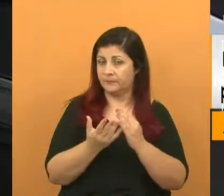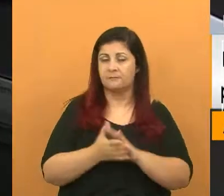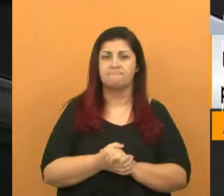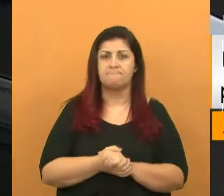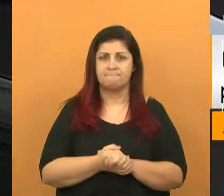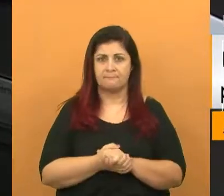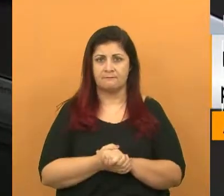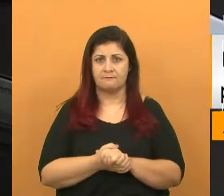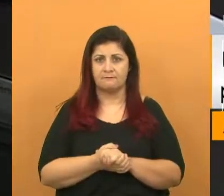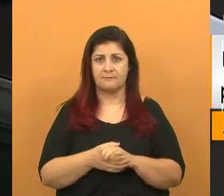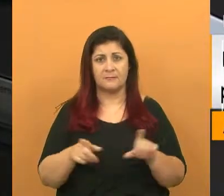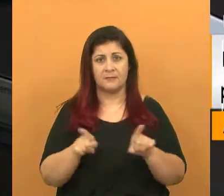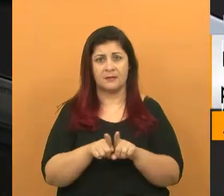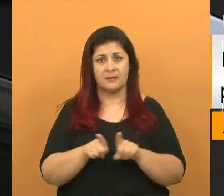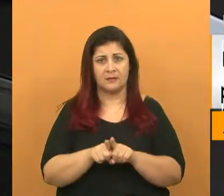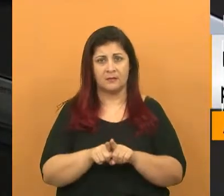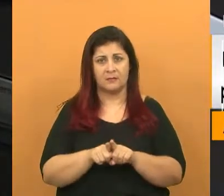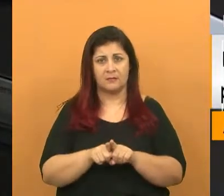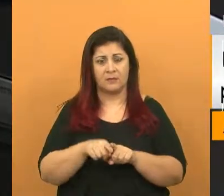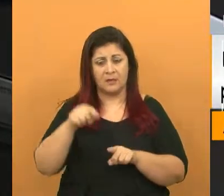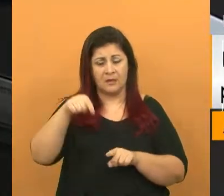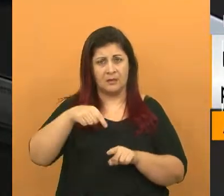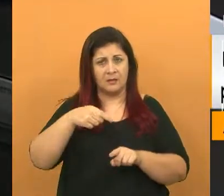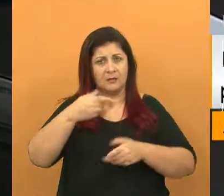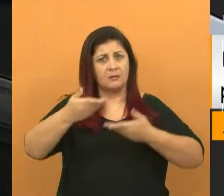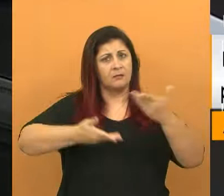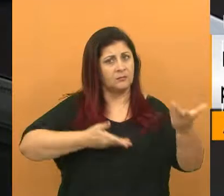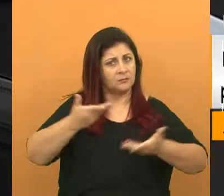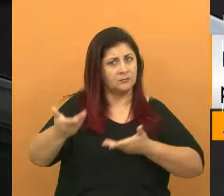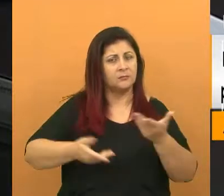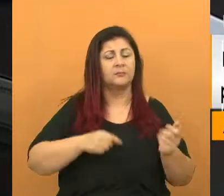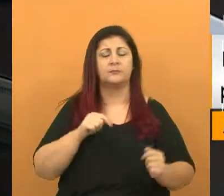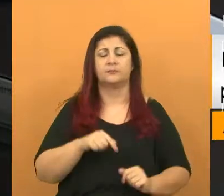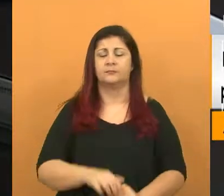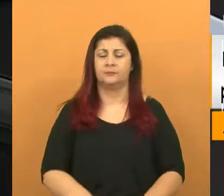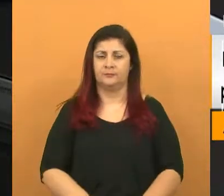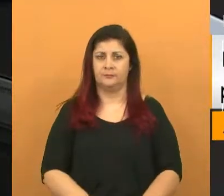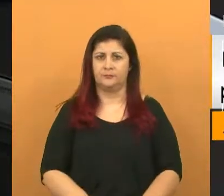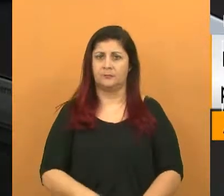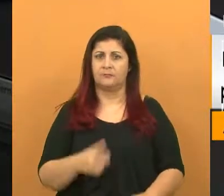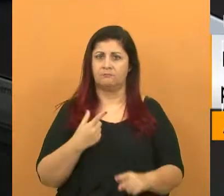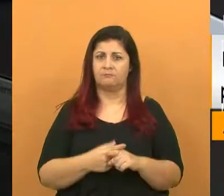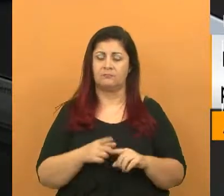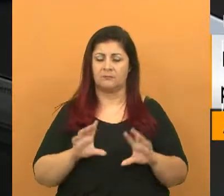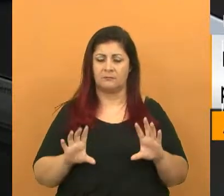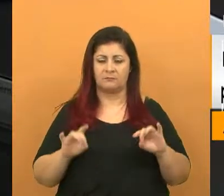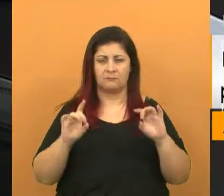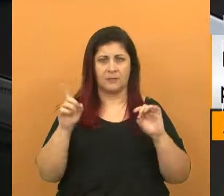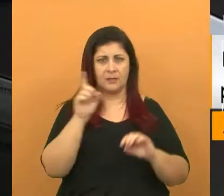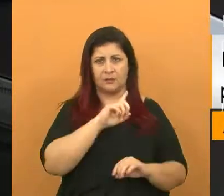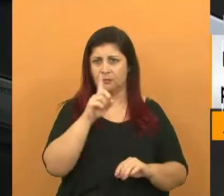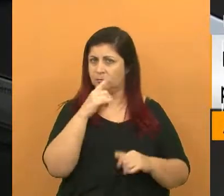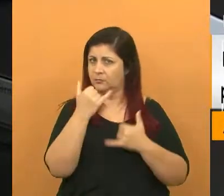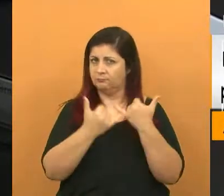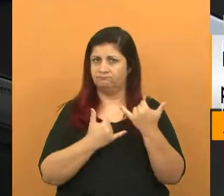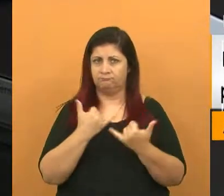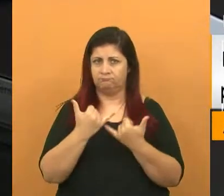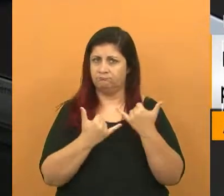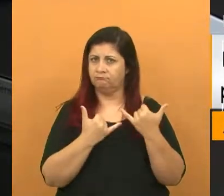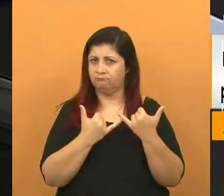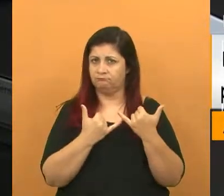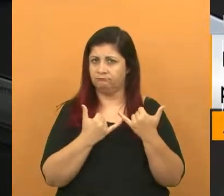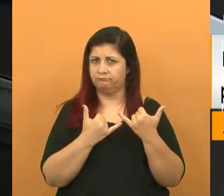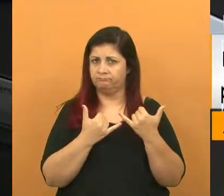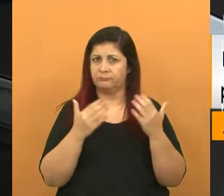também enobrecer o debate nessa casa. Porque o câncer não é brincadeira, né? A gente sabe que hoje